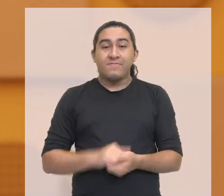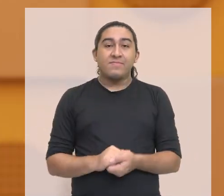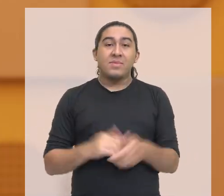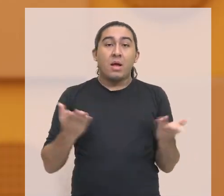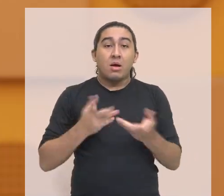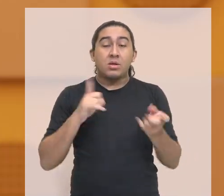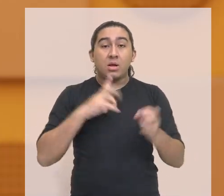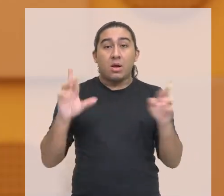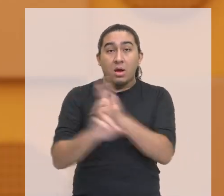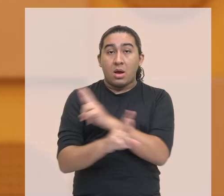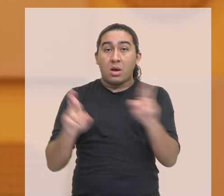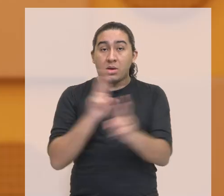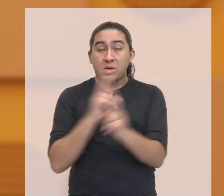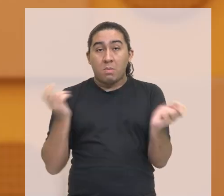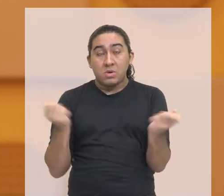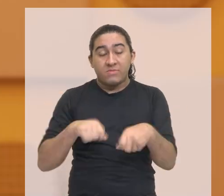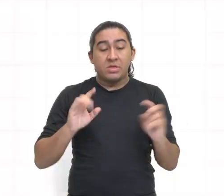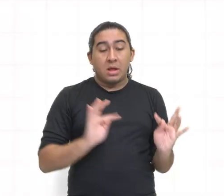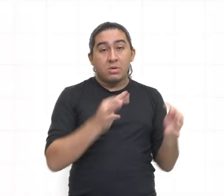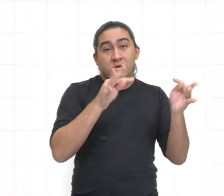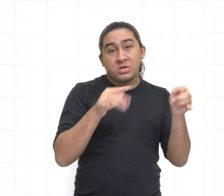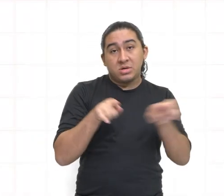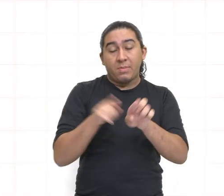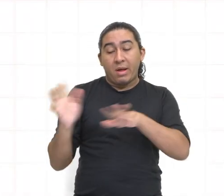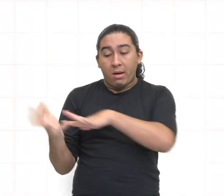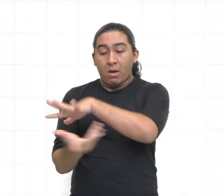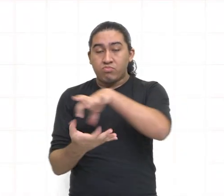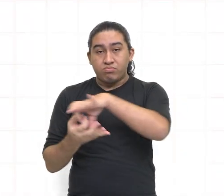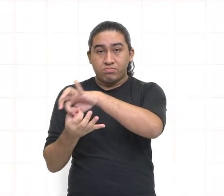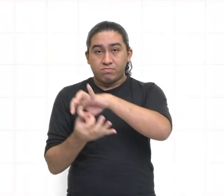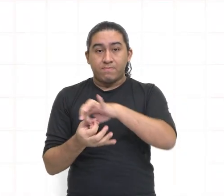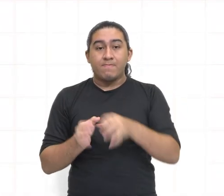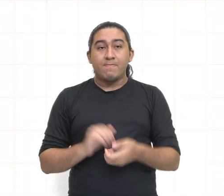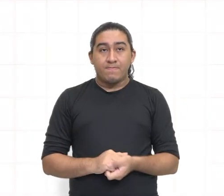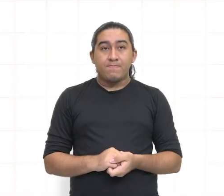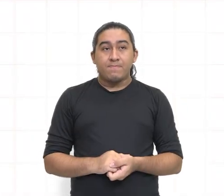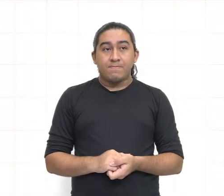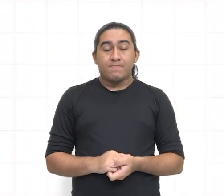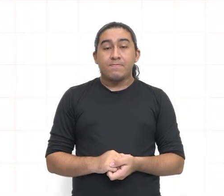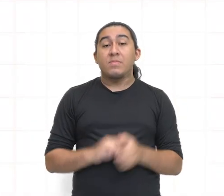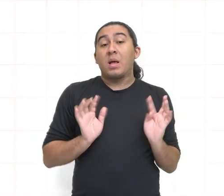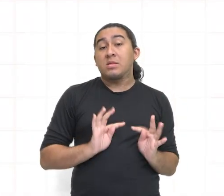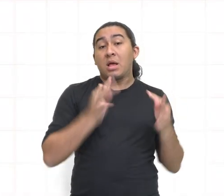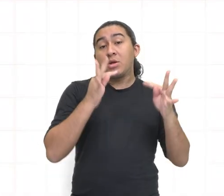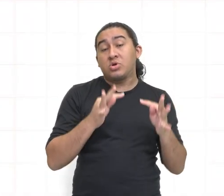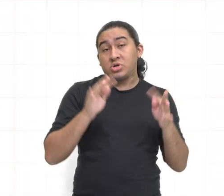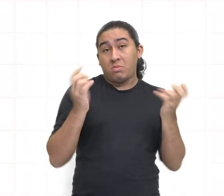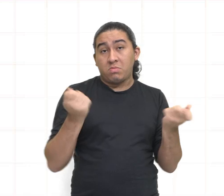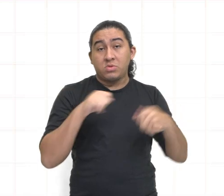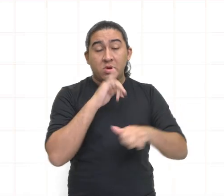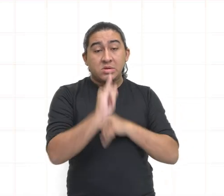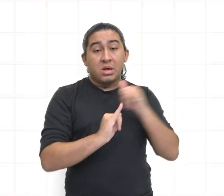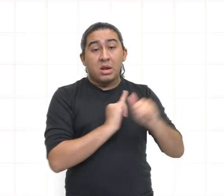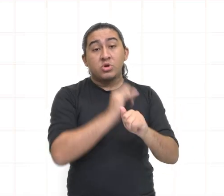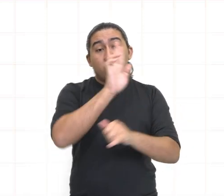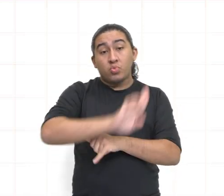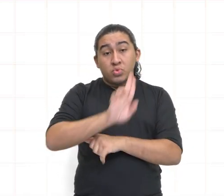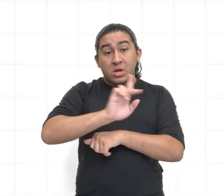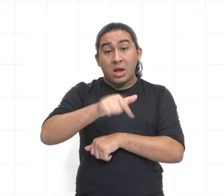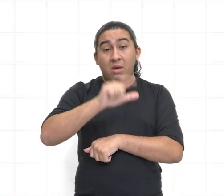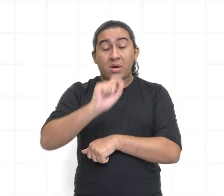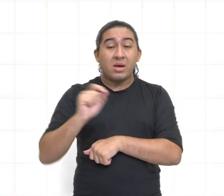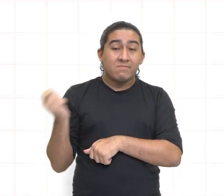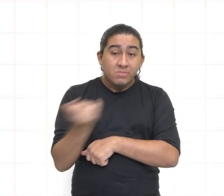interconexão entre globalização e tecnologias digitais. Vamos lá. As tecnologias digitais são um motor crucial